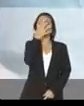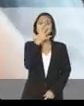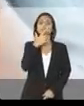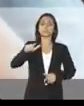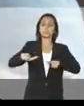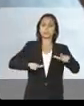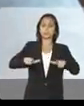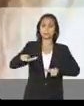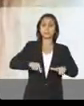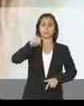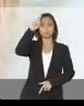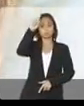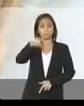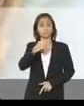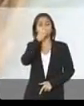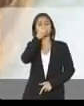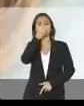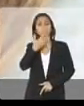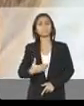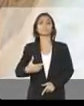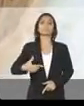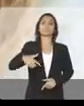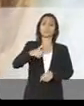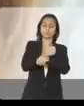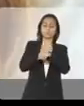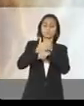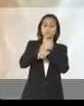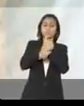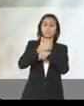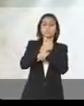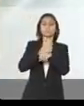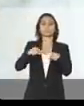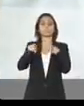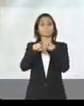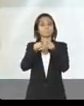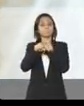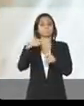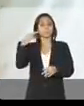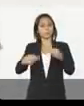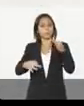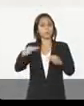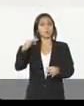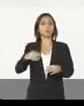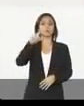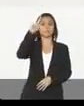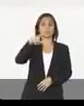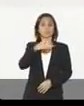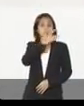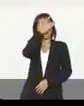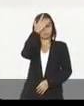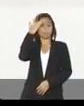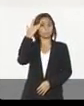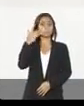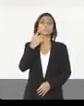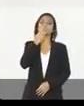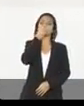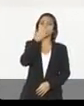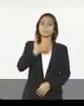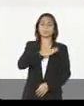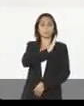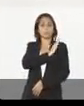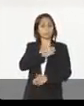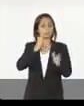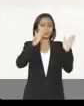sério, trabalhador. E ele trabalha com honestidade, disciplina. É uma pessoa de bom coração, um homem